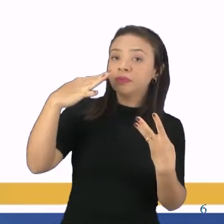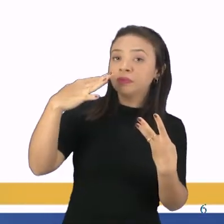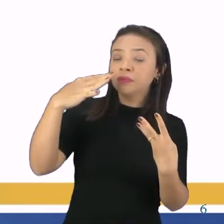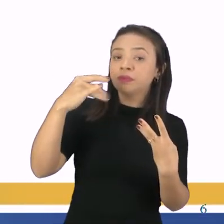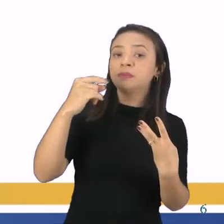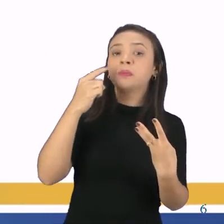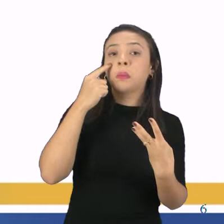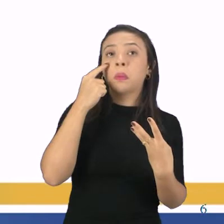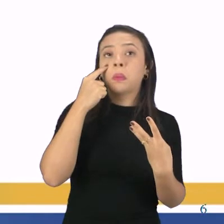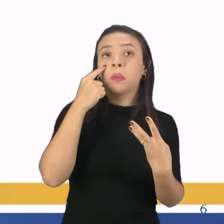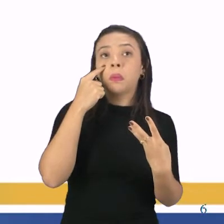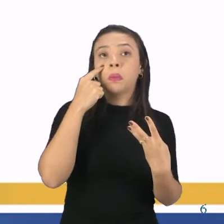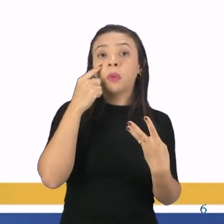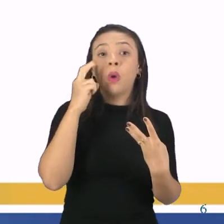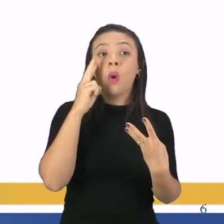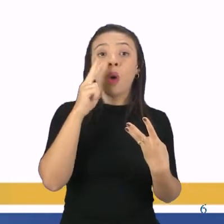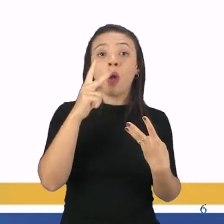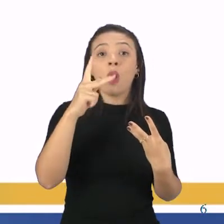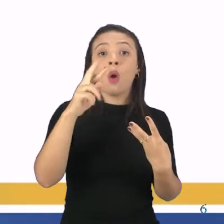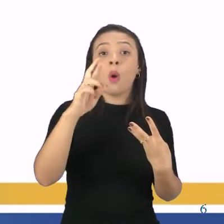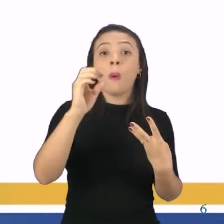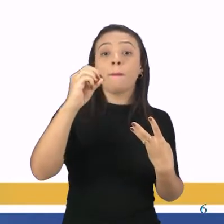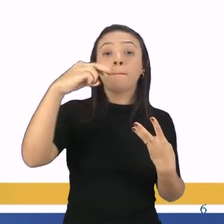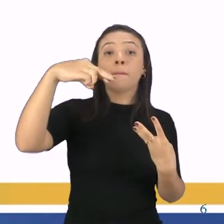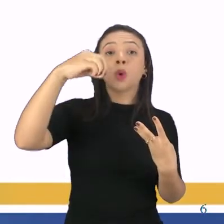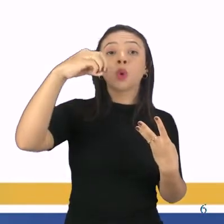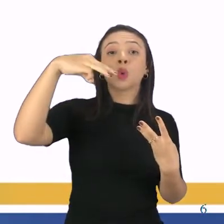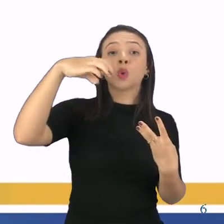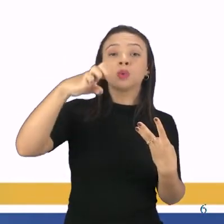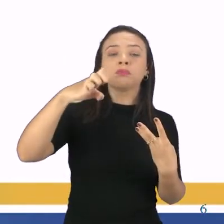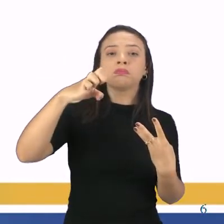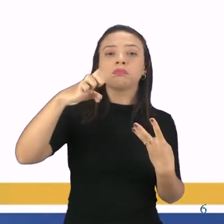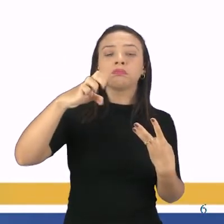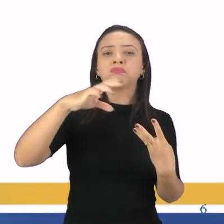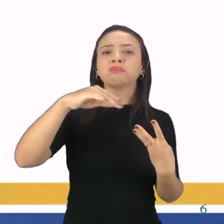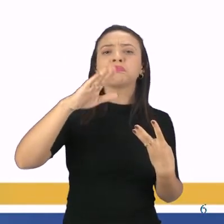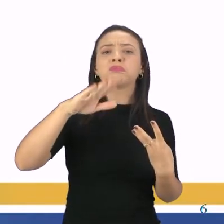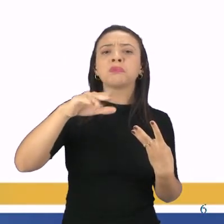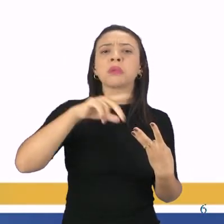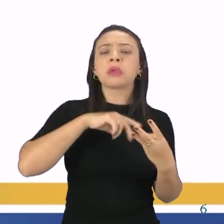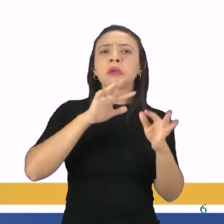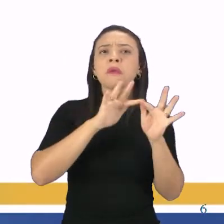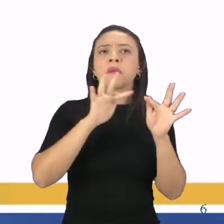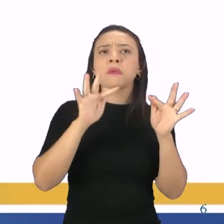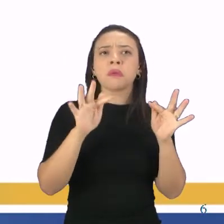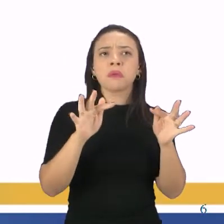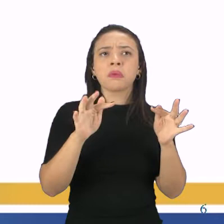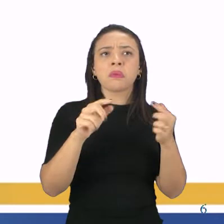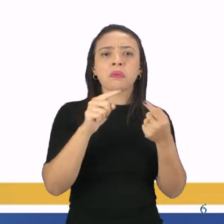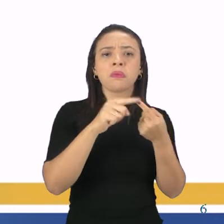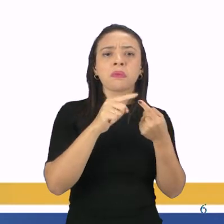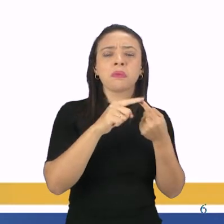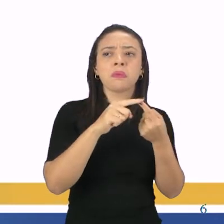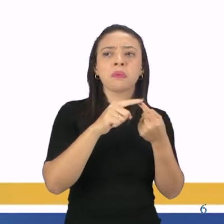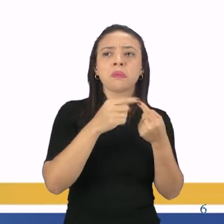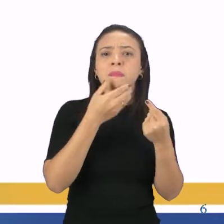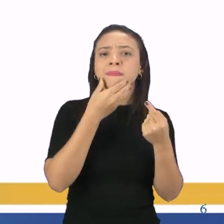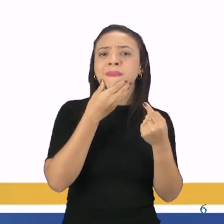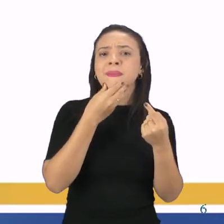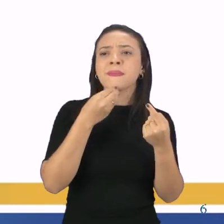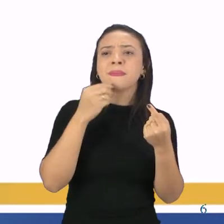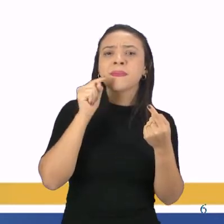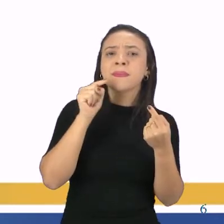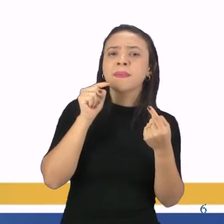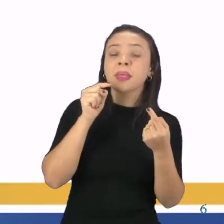Observando o pronome. Então, o pronome é importante. Qual é o pronome? Quem é a pessoa dessa frase? He. E nós acabamos de ver